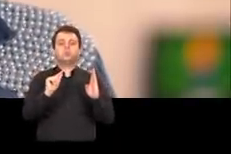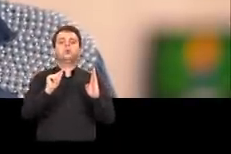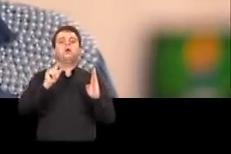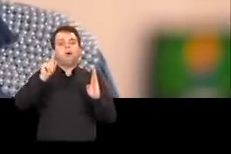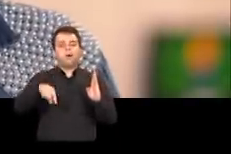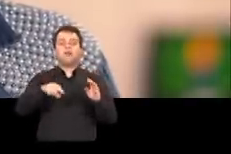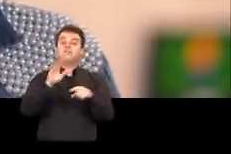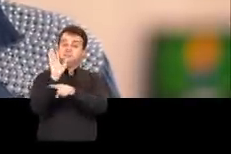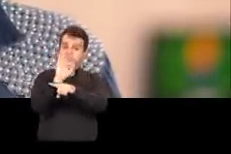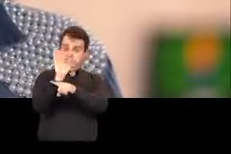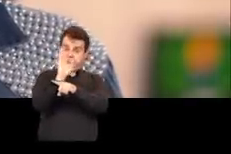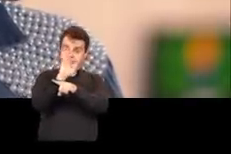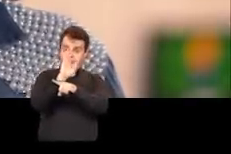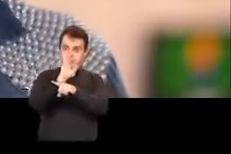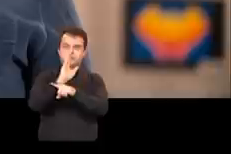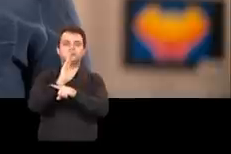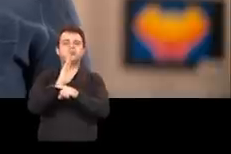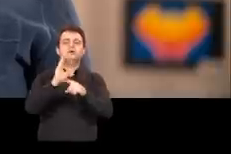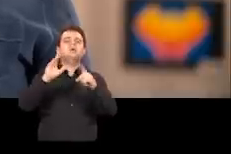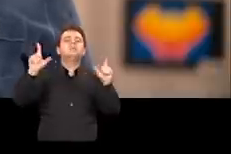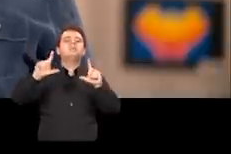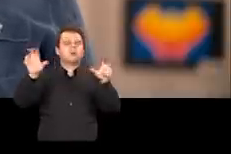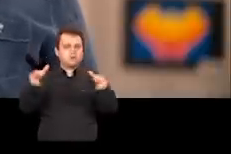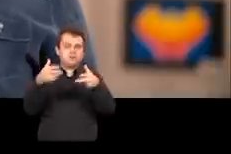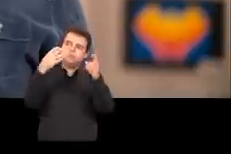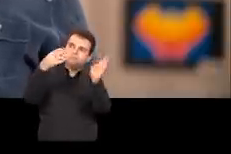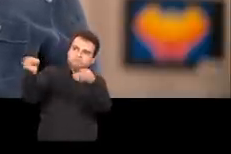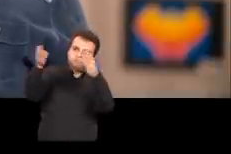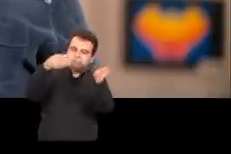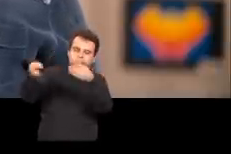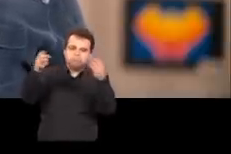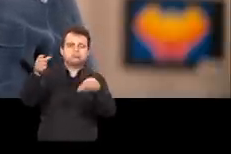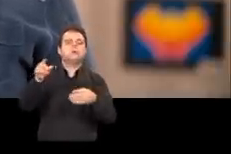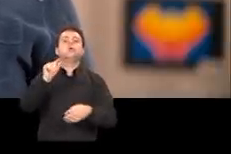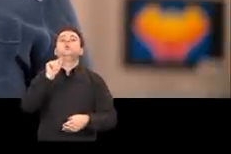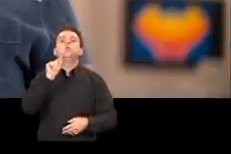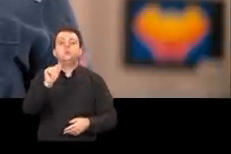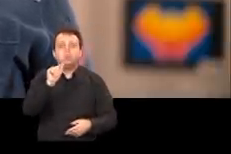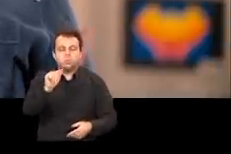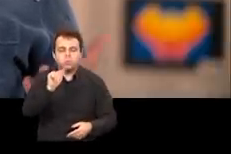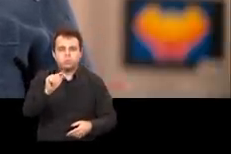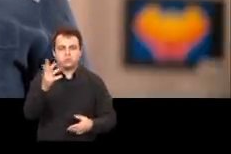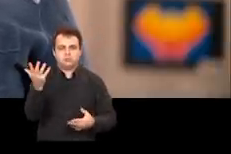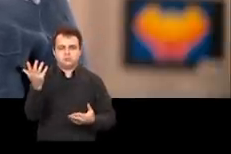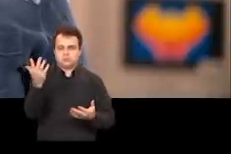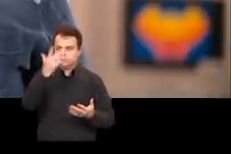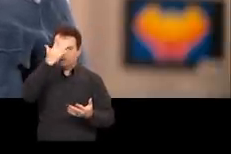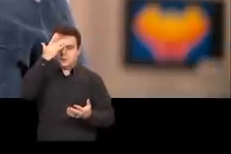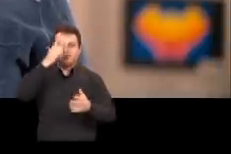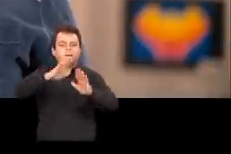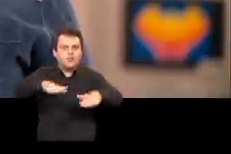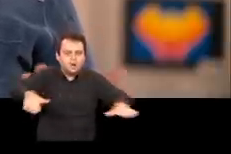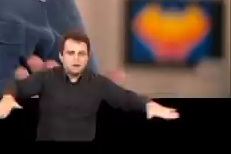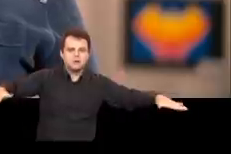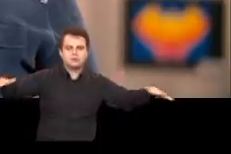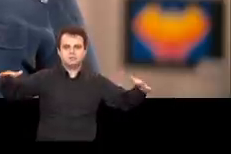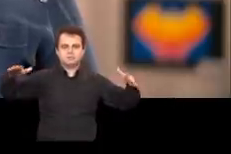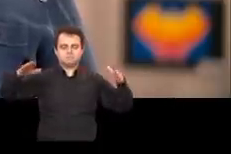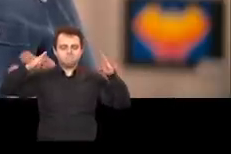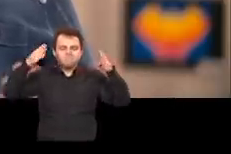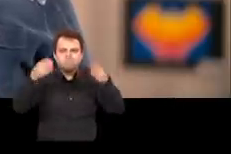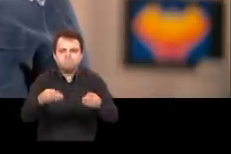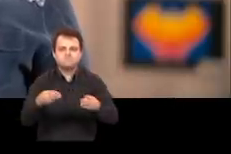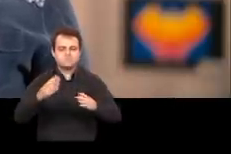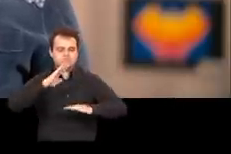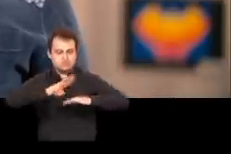dos audiovisuais na TV Câmara, que busca sempre atender as nossas crianças da melhor